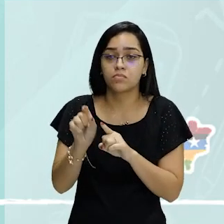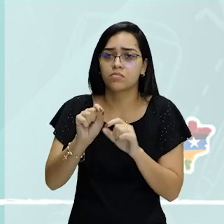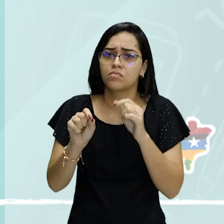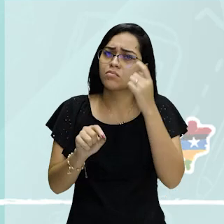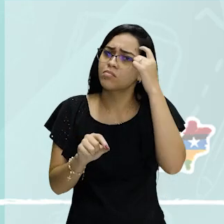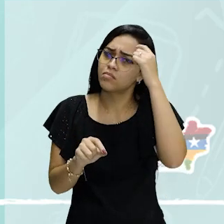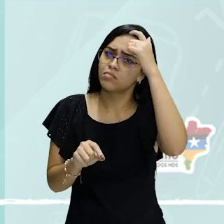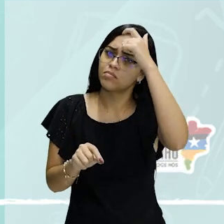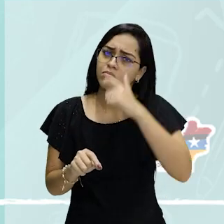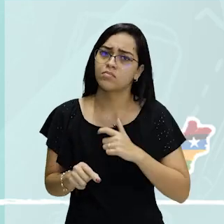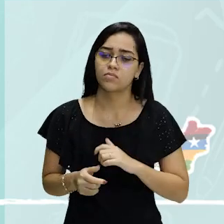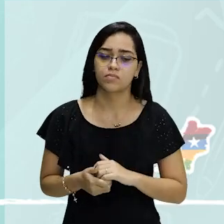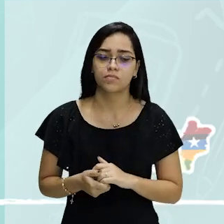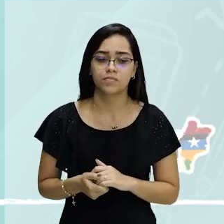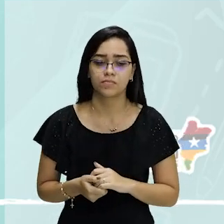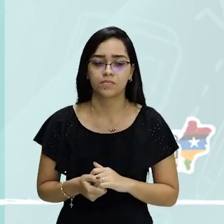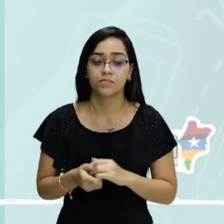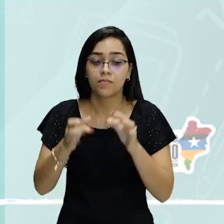ser.